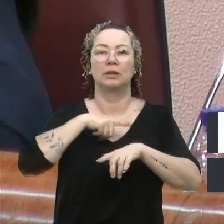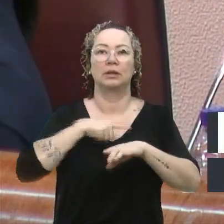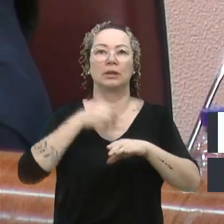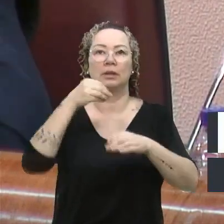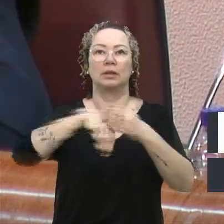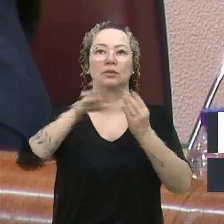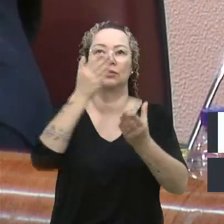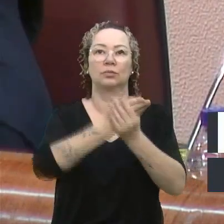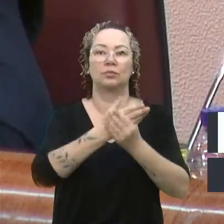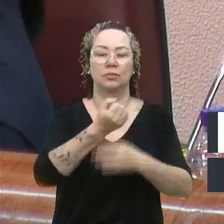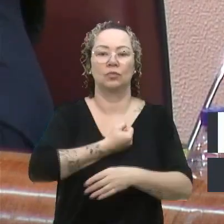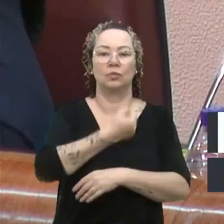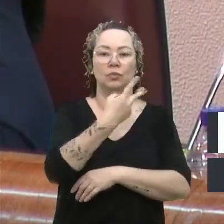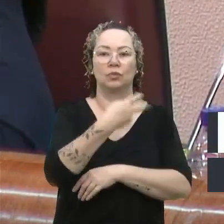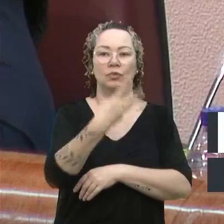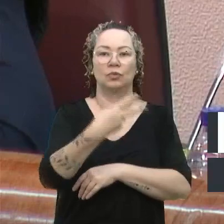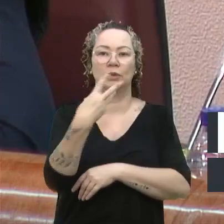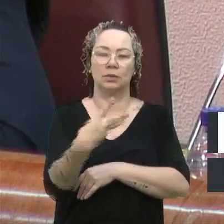número